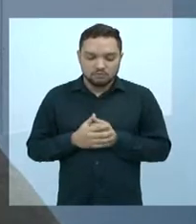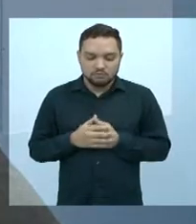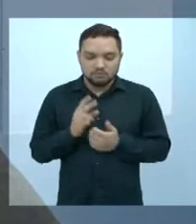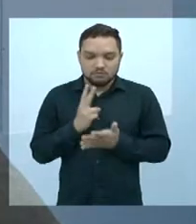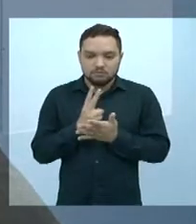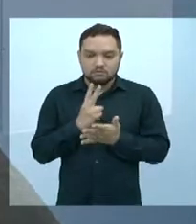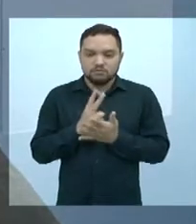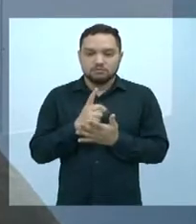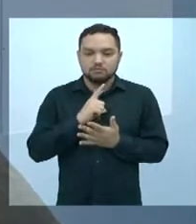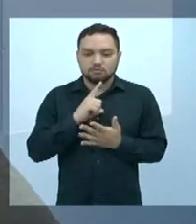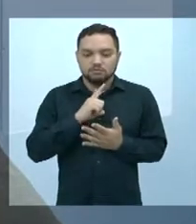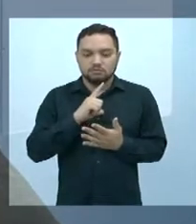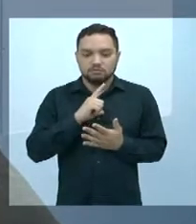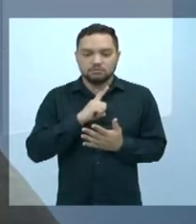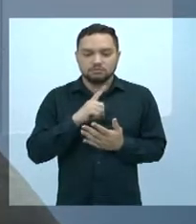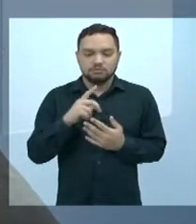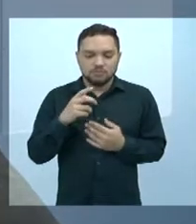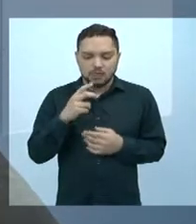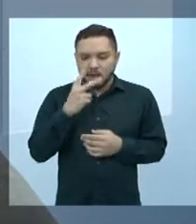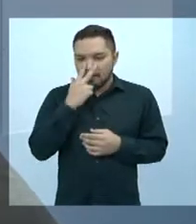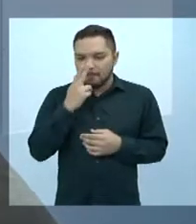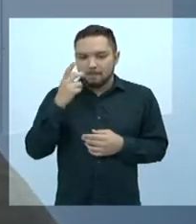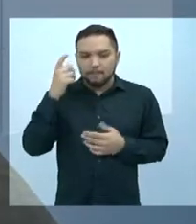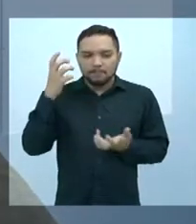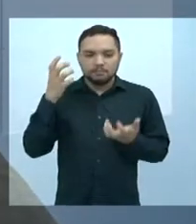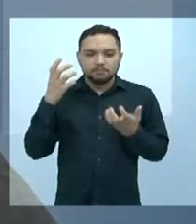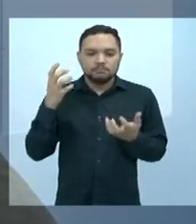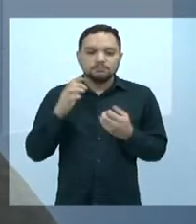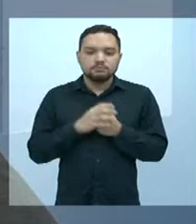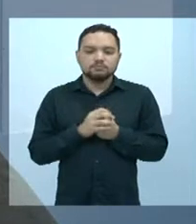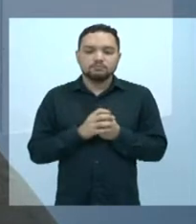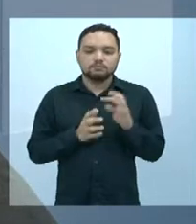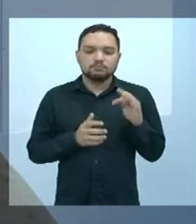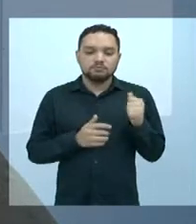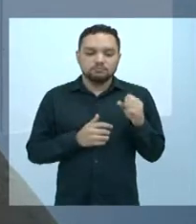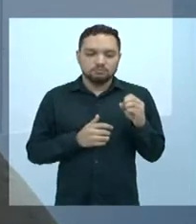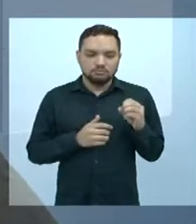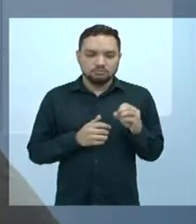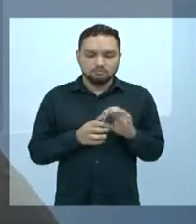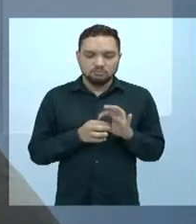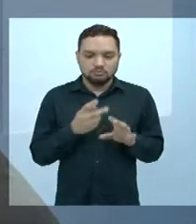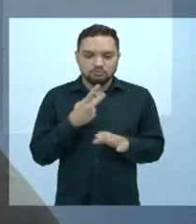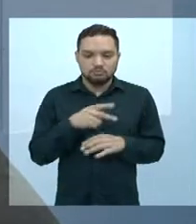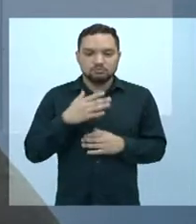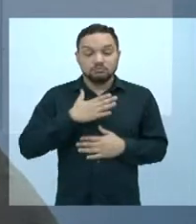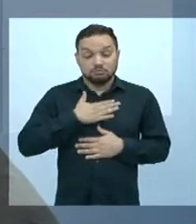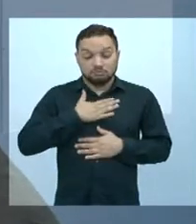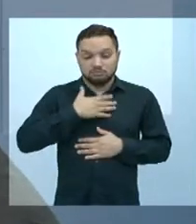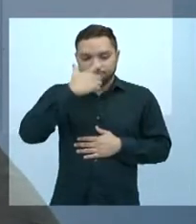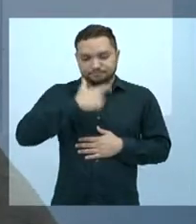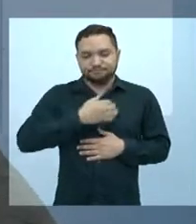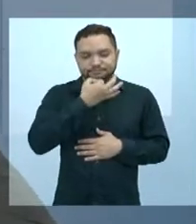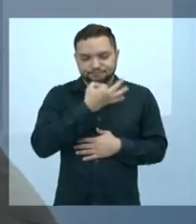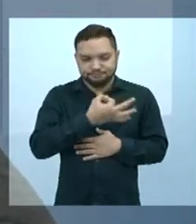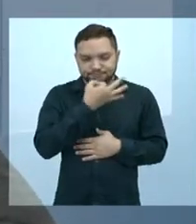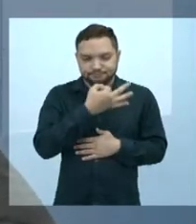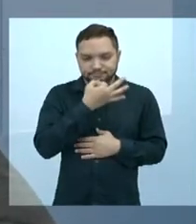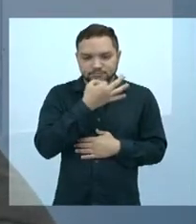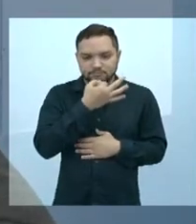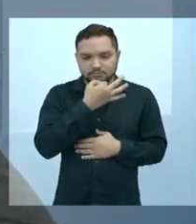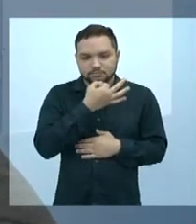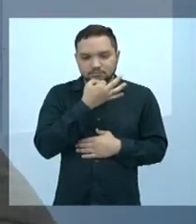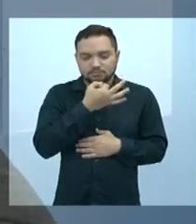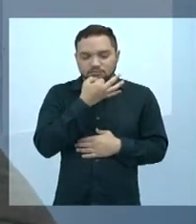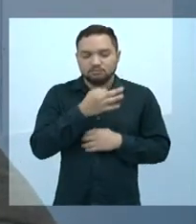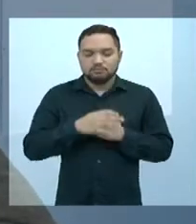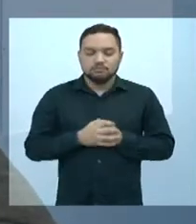uma perspectiva de que ele tenha ido lá com o aval de Tasso Gereissati. Eu, pessoalmente, acho, Paulo, lá já me